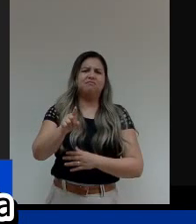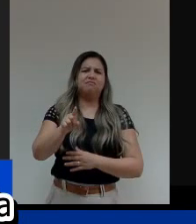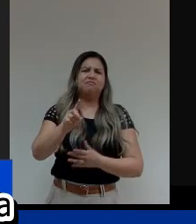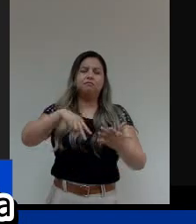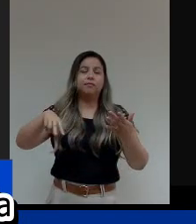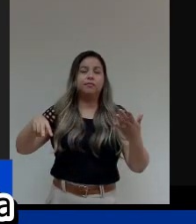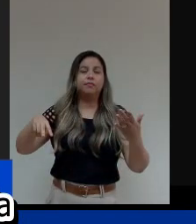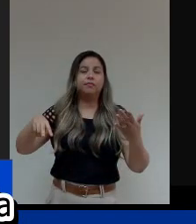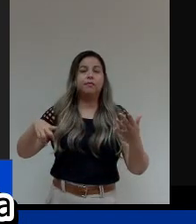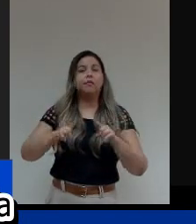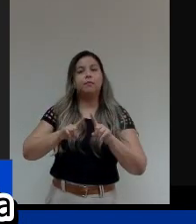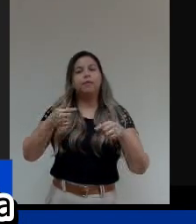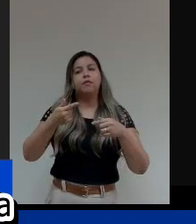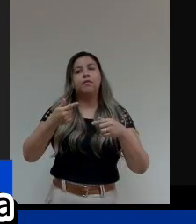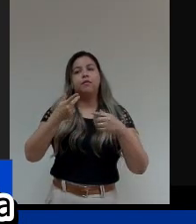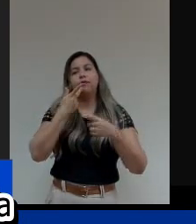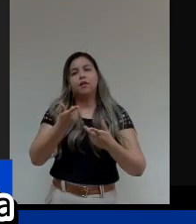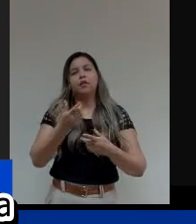é o RESP